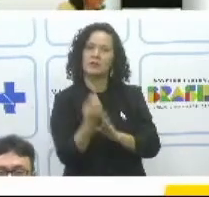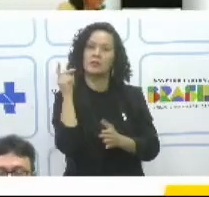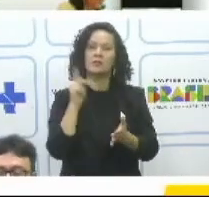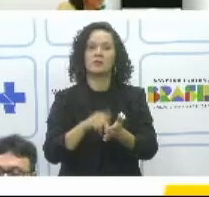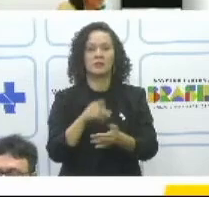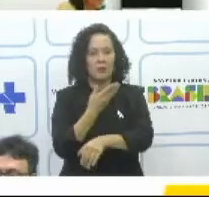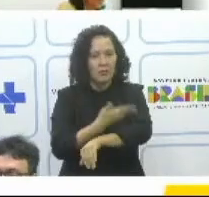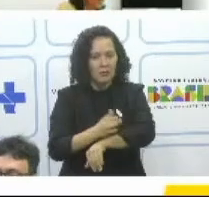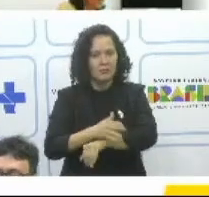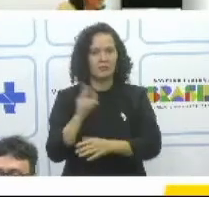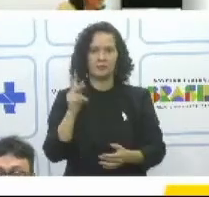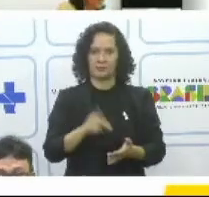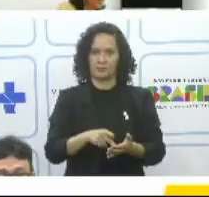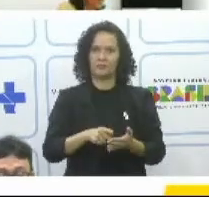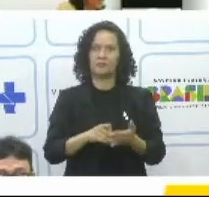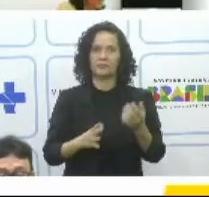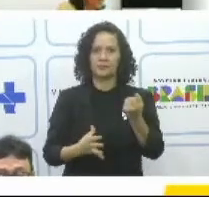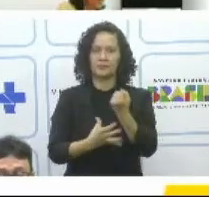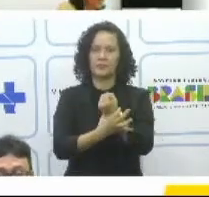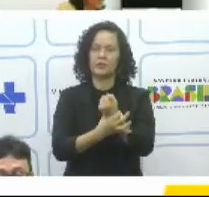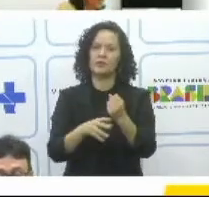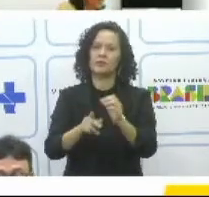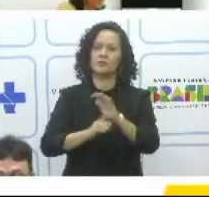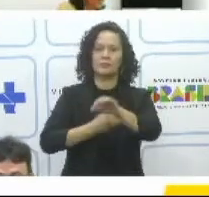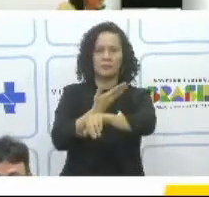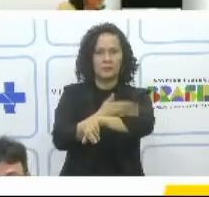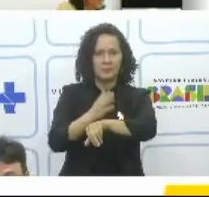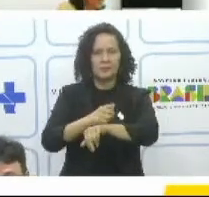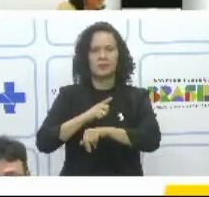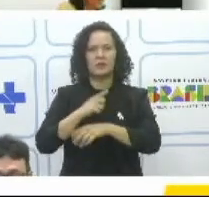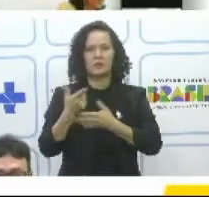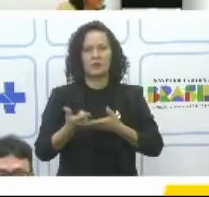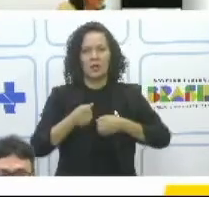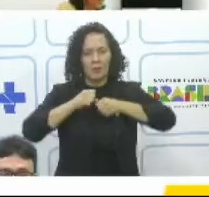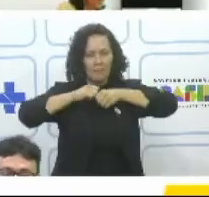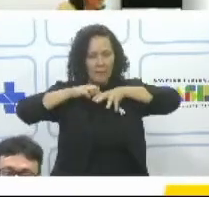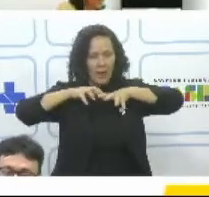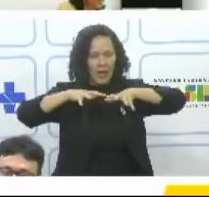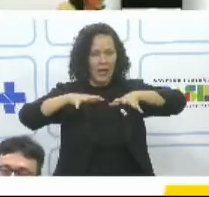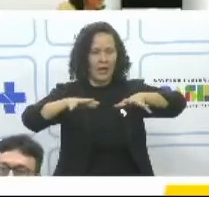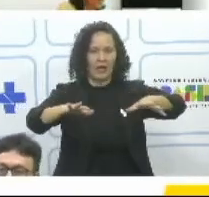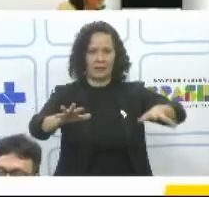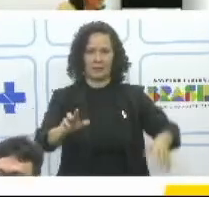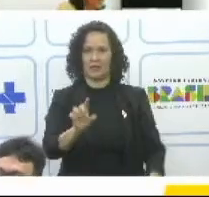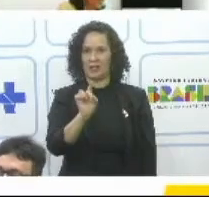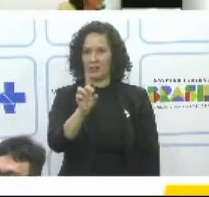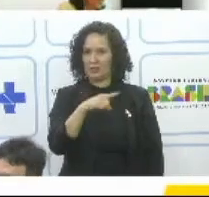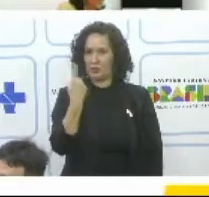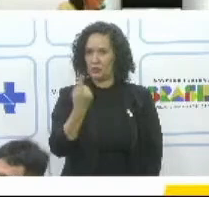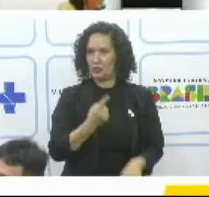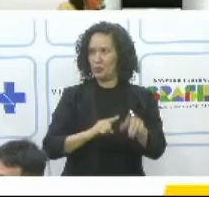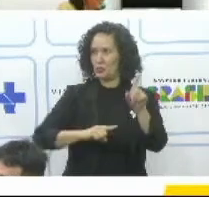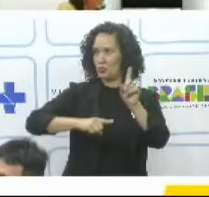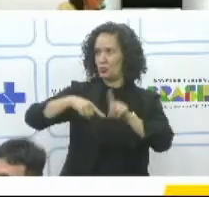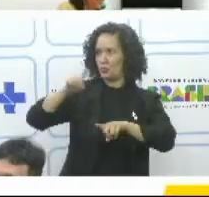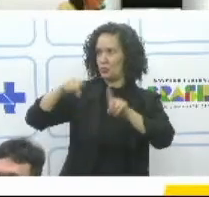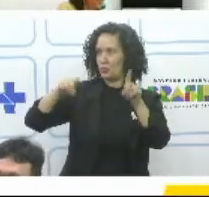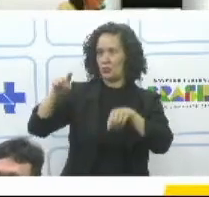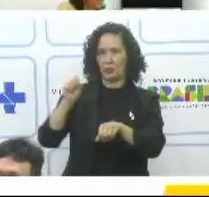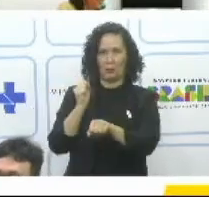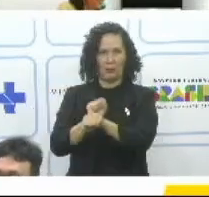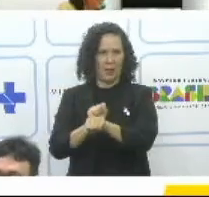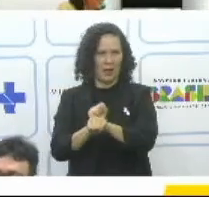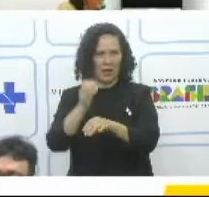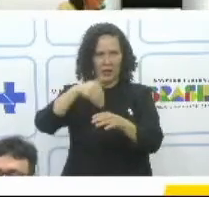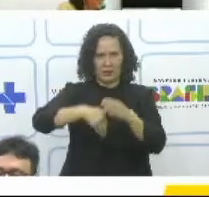dessas práticas, né, e garantia, né, que essas práticas tenham uma perpetuação e não, como a gente falou, aquela flutuação, né, de oferta